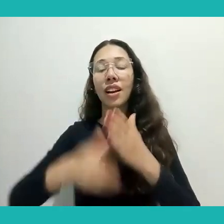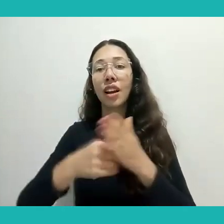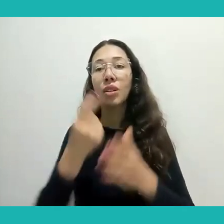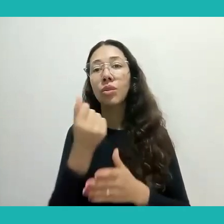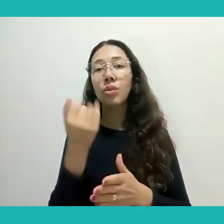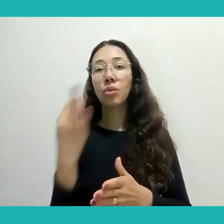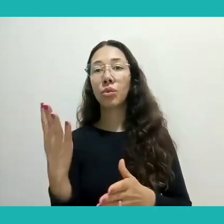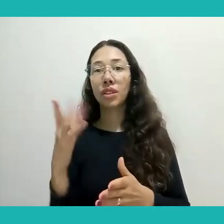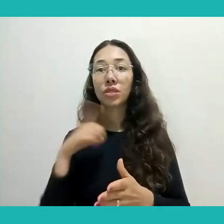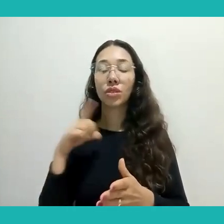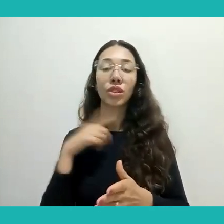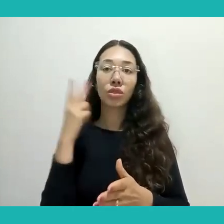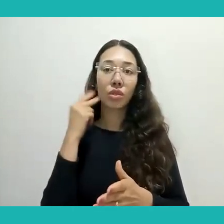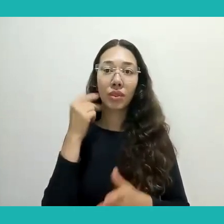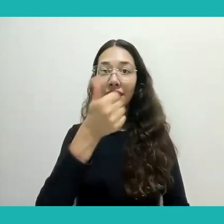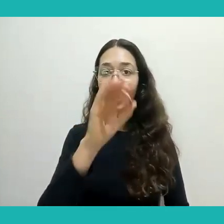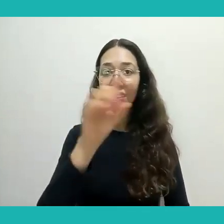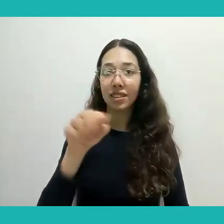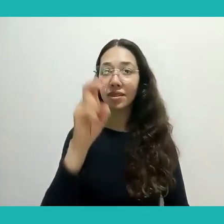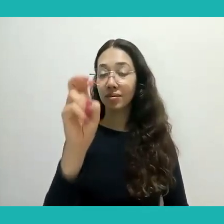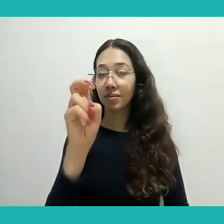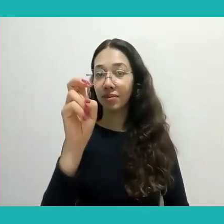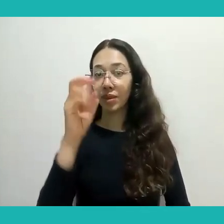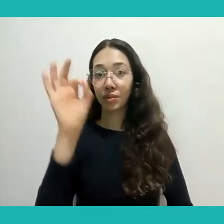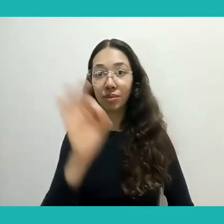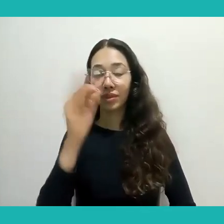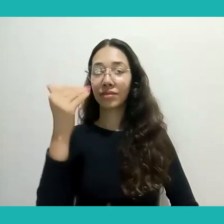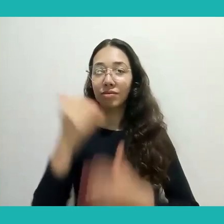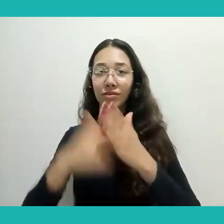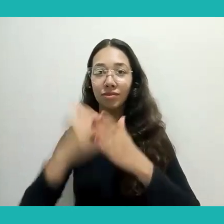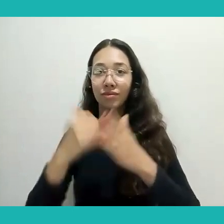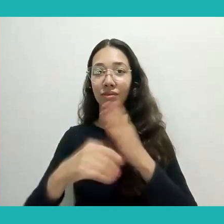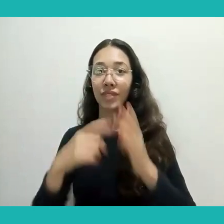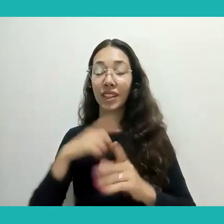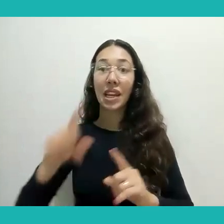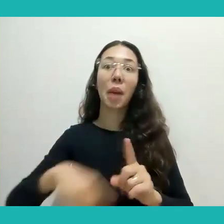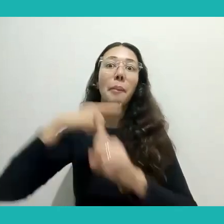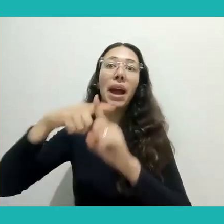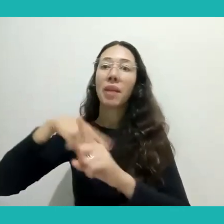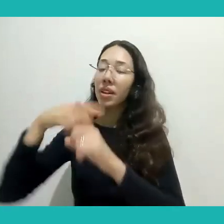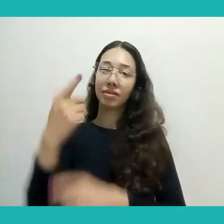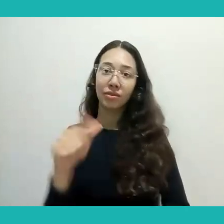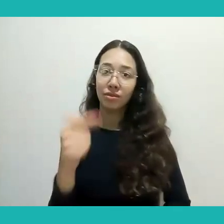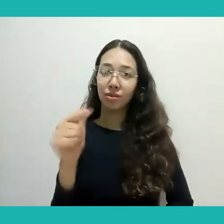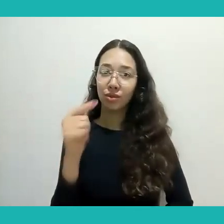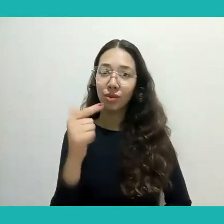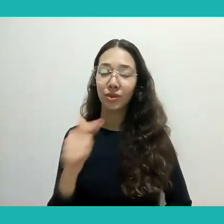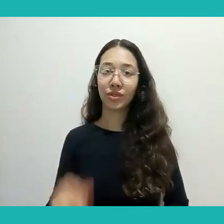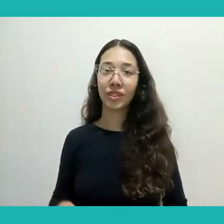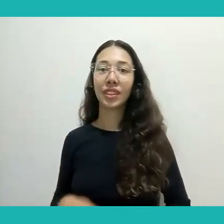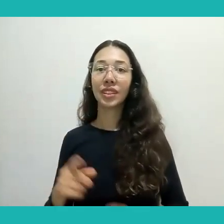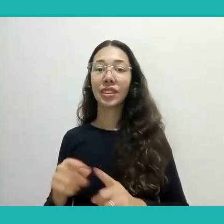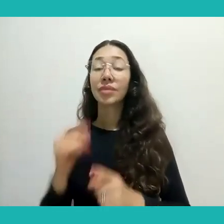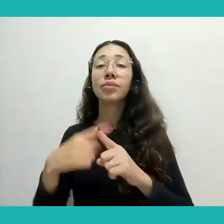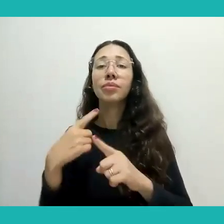alíquota ordinária de 10,5%. Ela não vai ter contra si as alíquotas especiais. Por